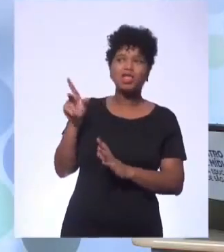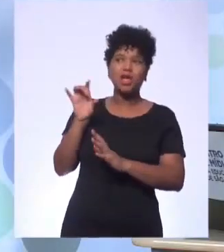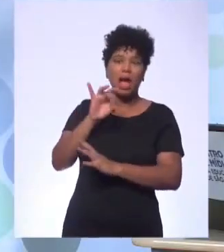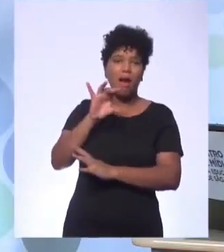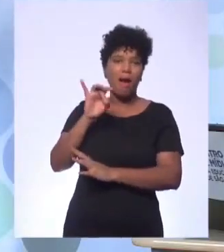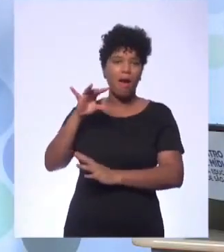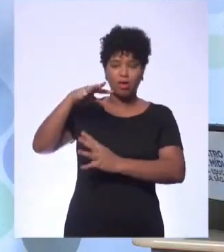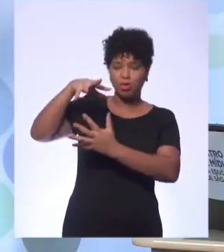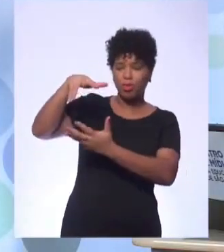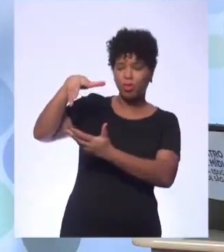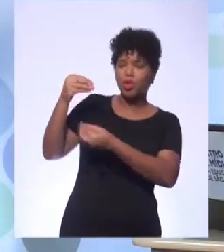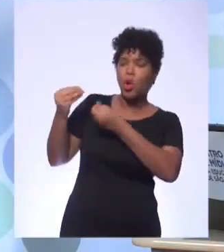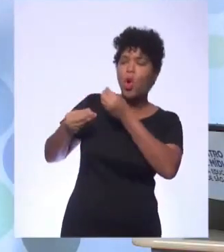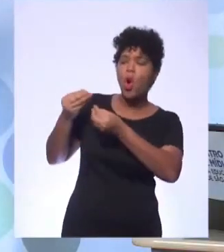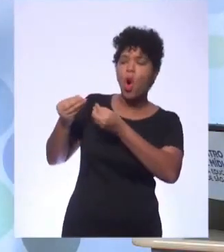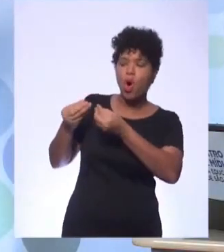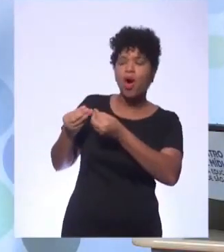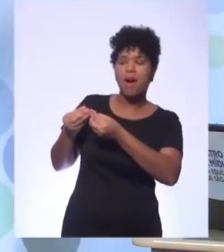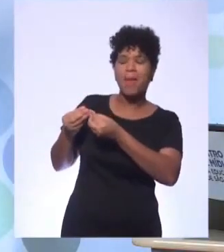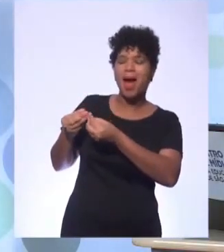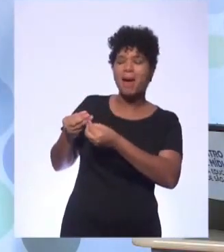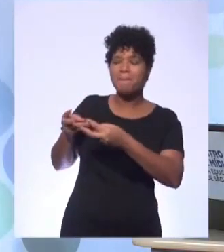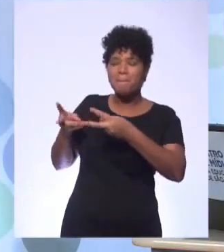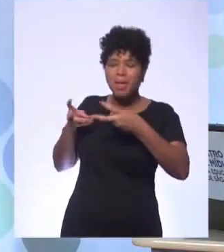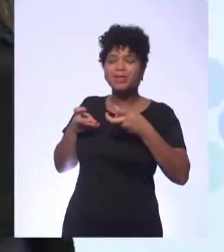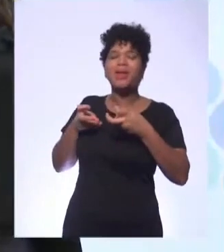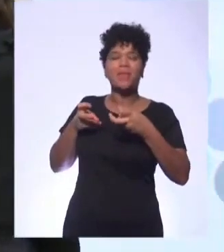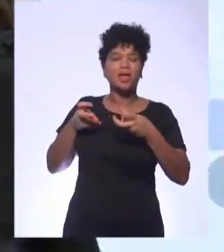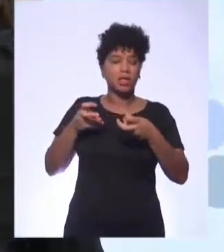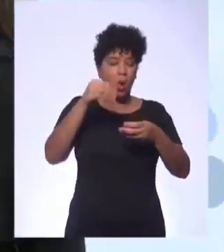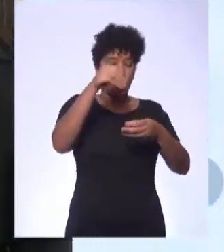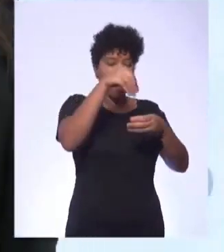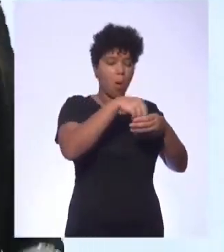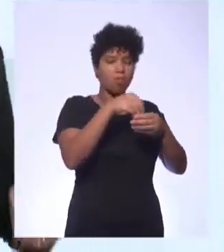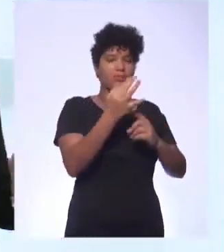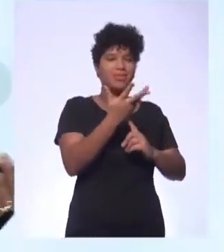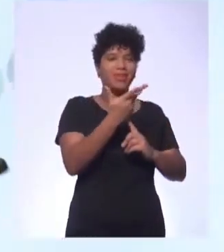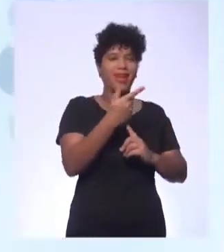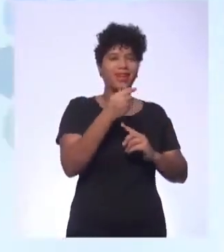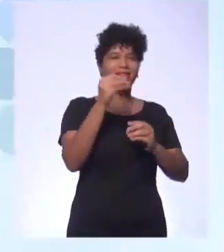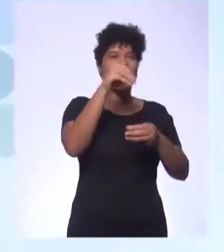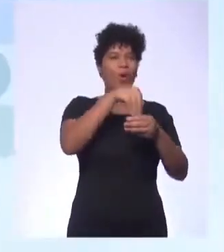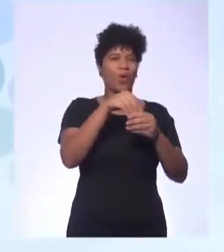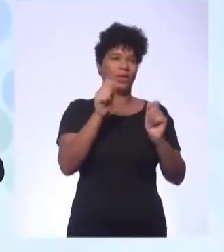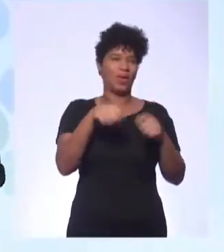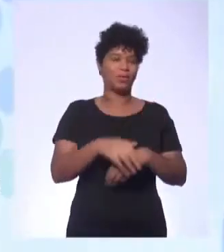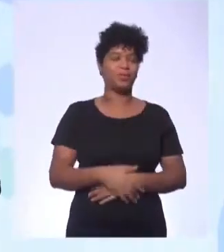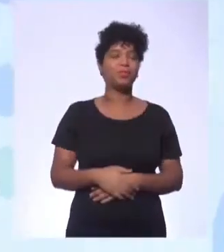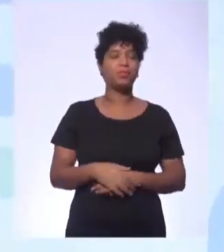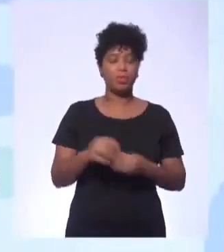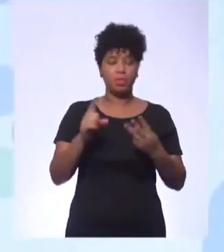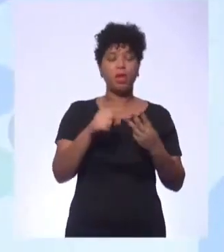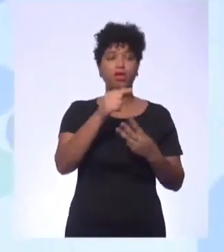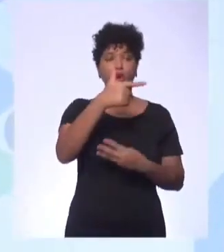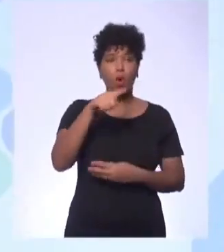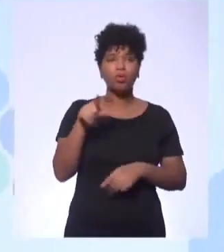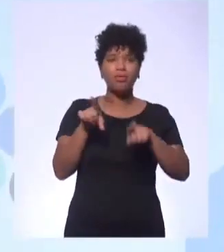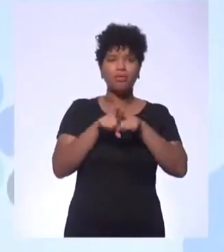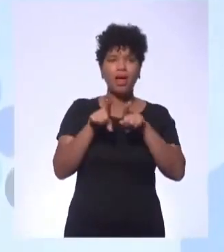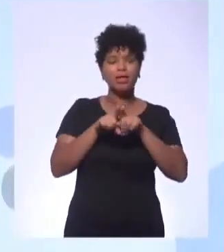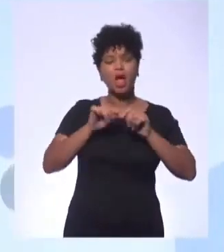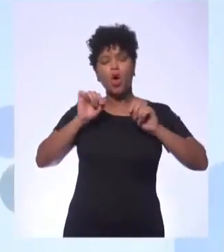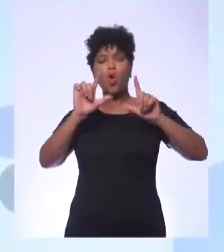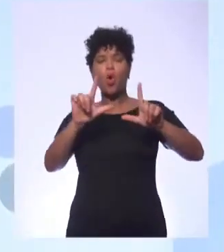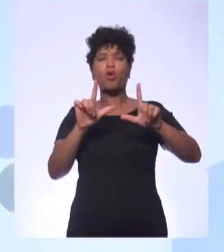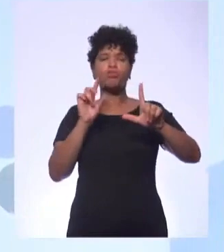questão imagética, né, gente? A questão imagética também é importante, essa dimensão, quando eu falo de processo criativo. Eu tenho que